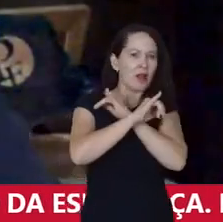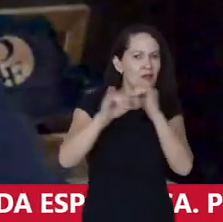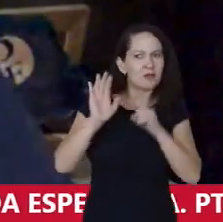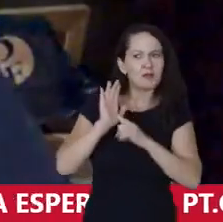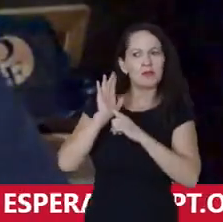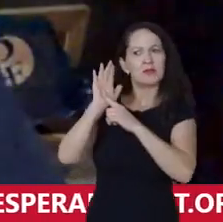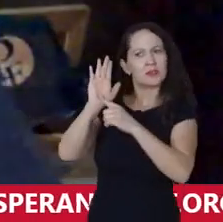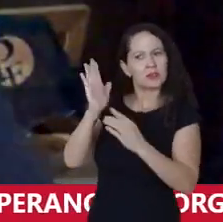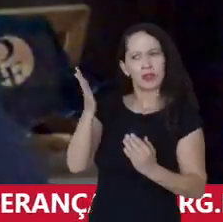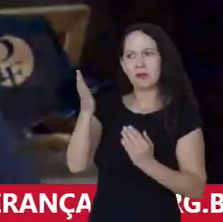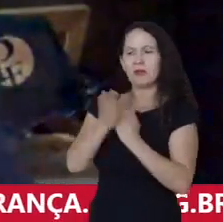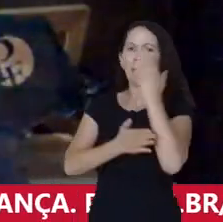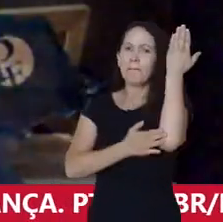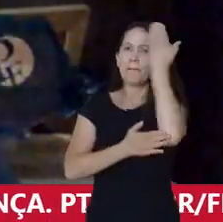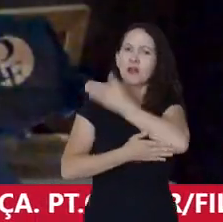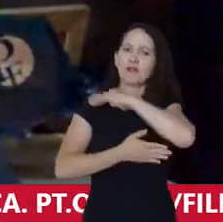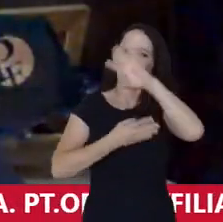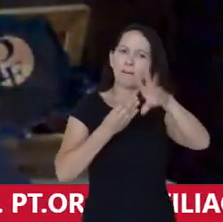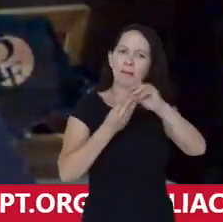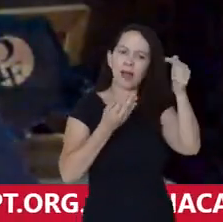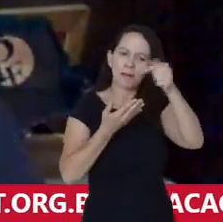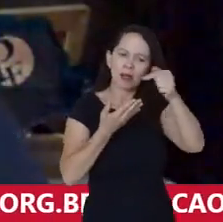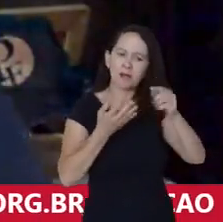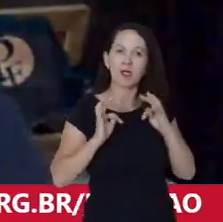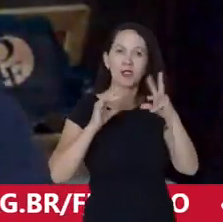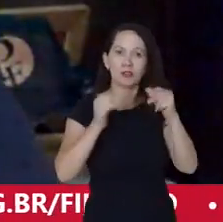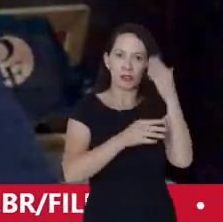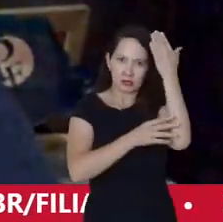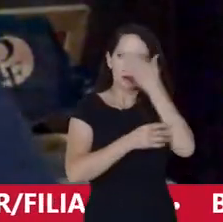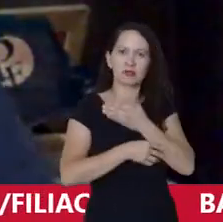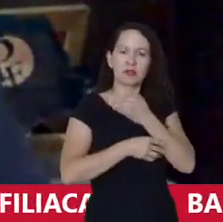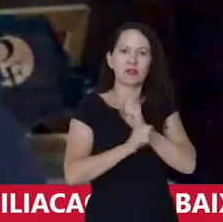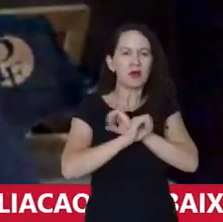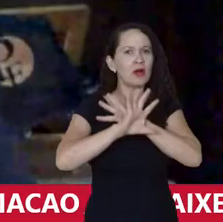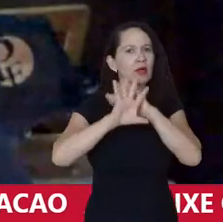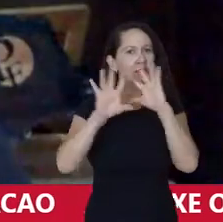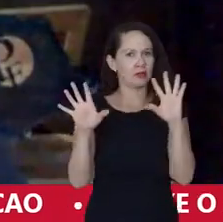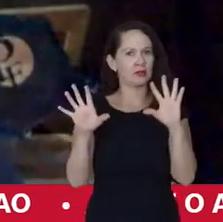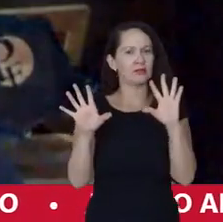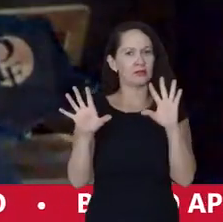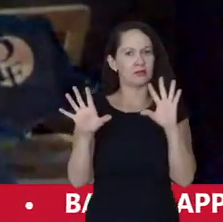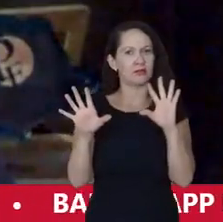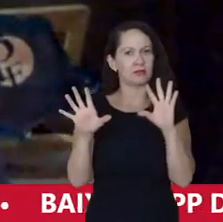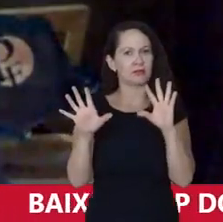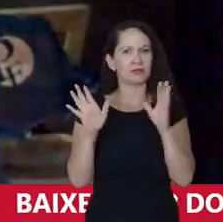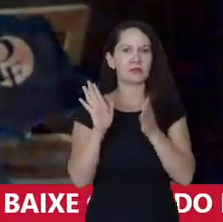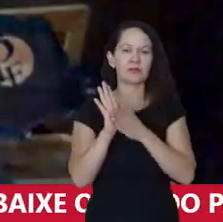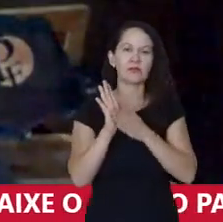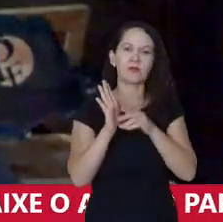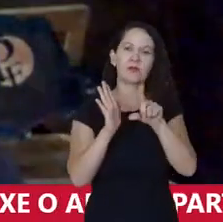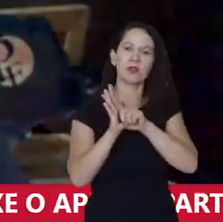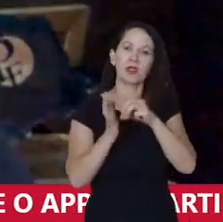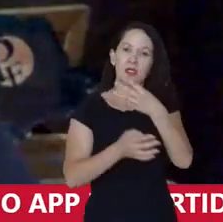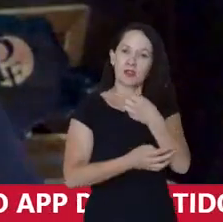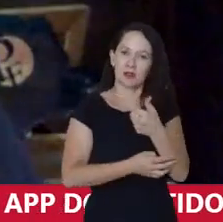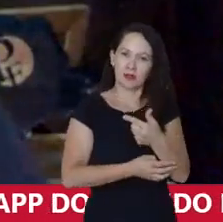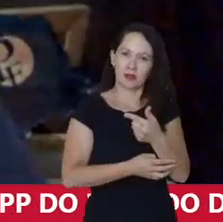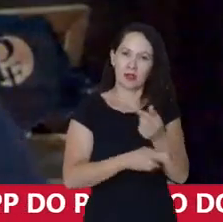mostrar, provar, trazer os elementos que provam, deixam claro de que a PEC 32, a